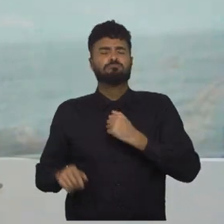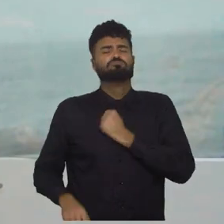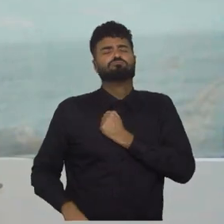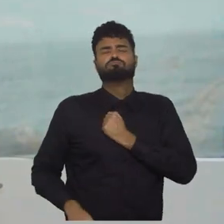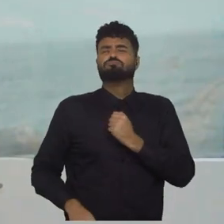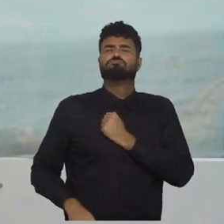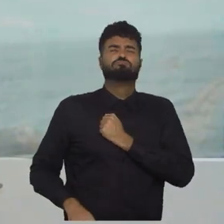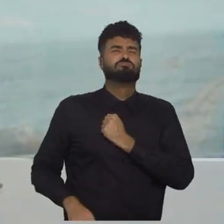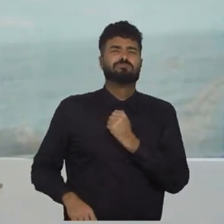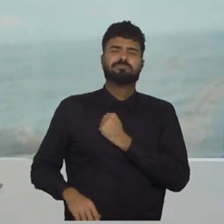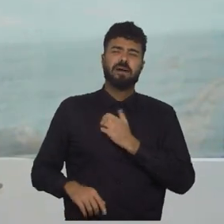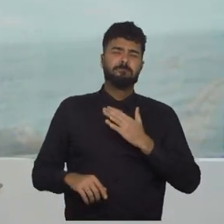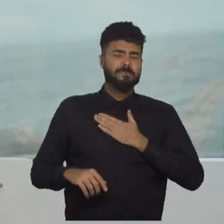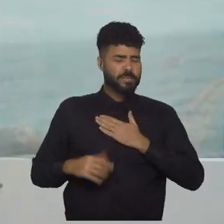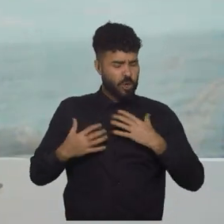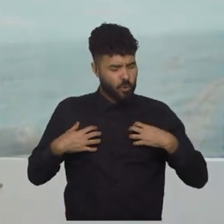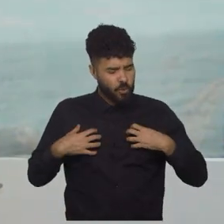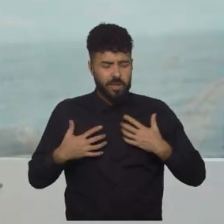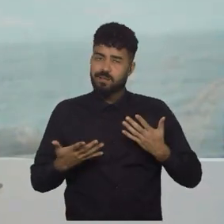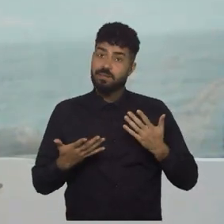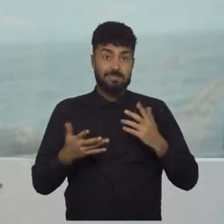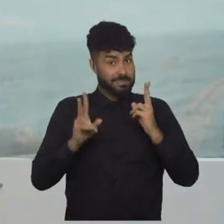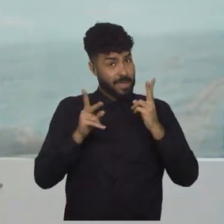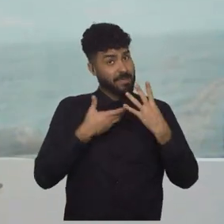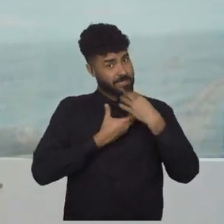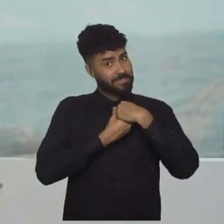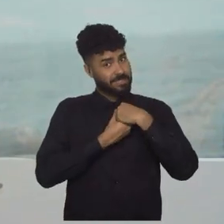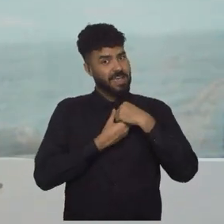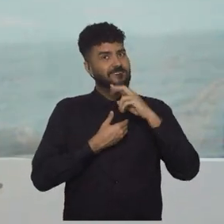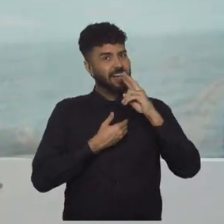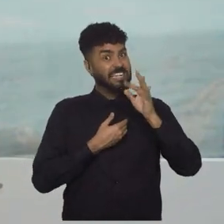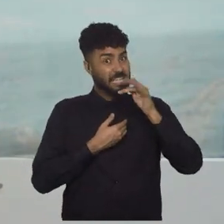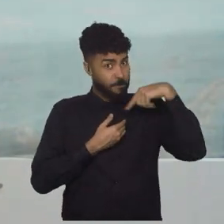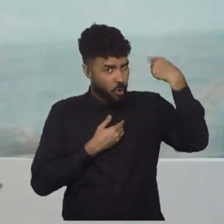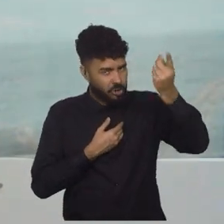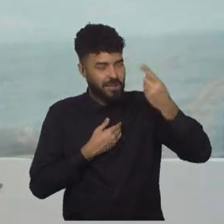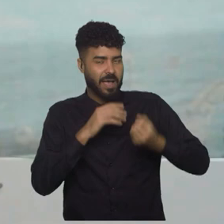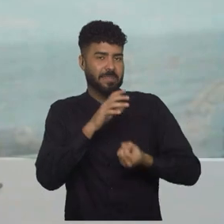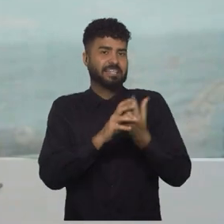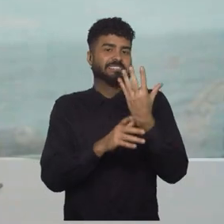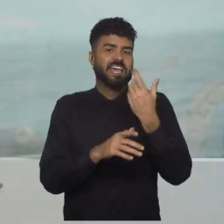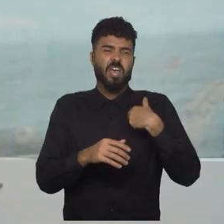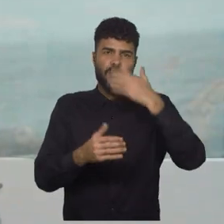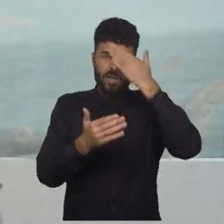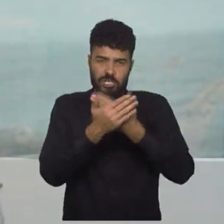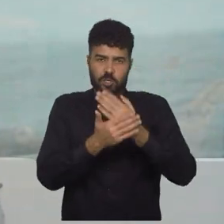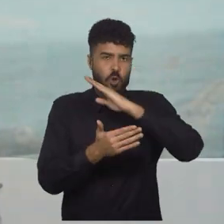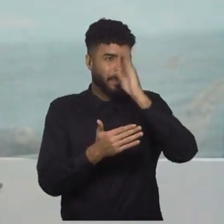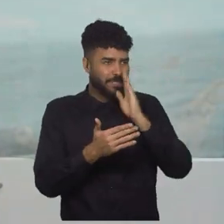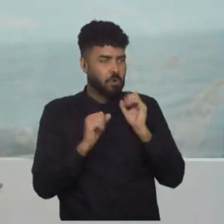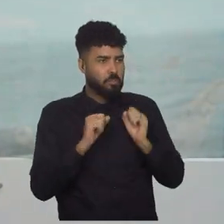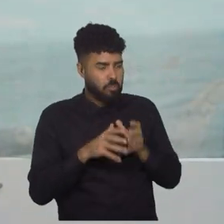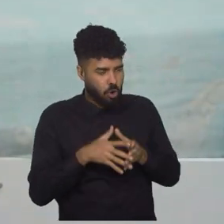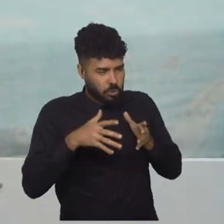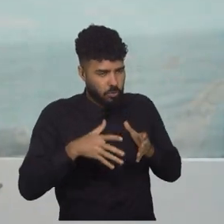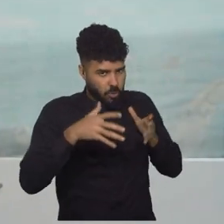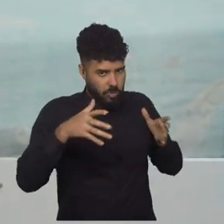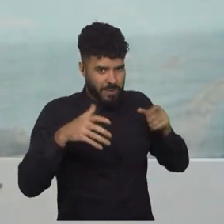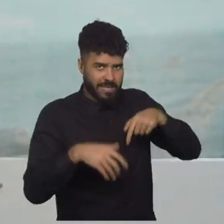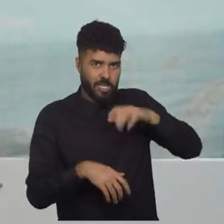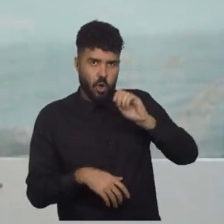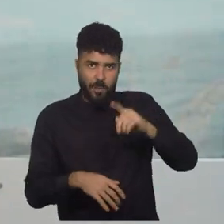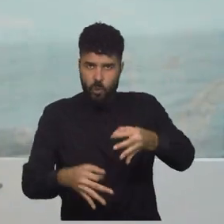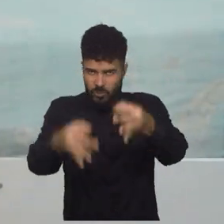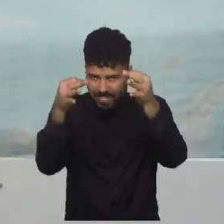meu ufanismo escondido, ama, guardado aqui, claro. ele vai florescer, com certeza. Eu vou acreditar que o Brasil possa ir cada vez mais longe nessa Copa, com certeza.